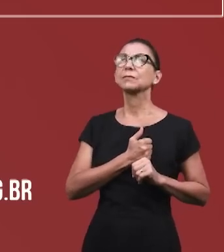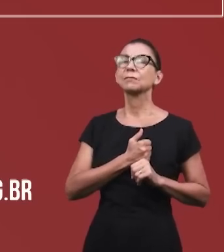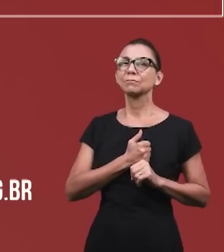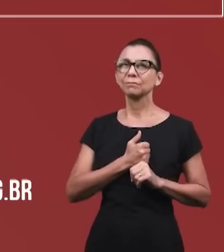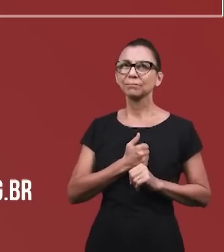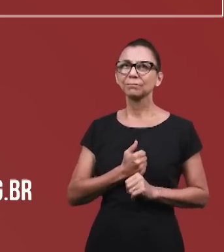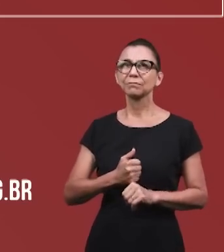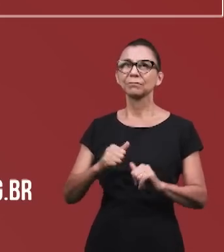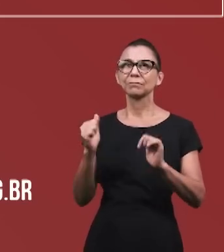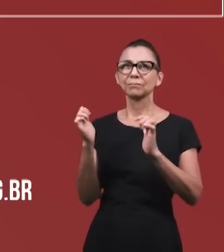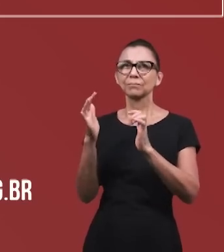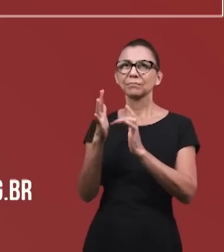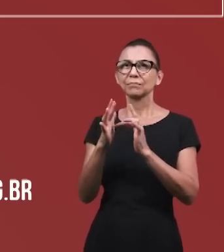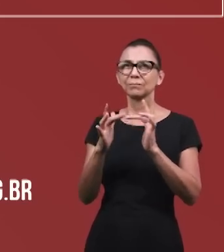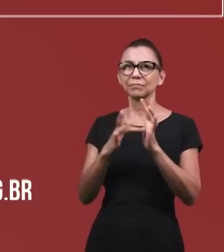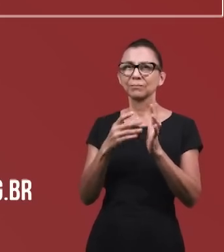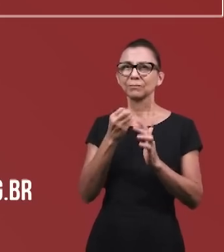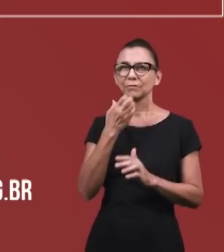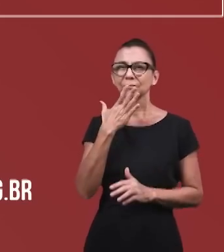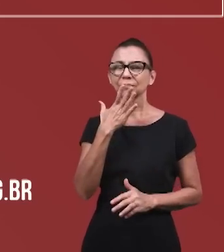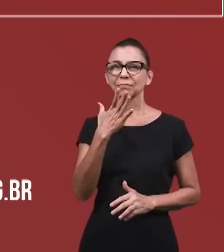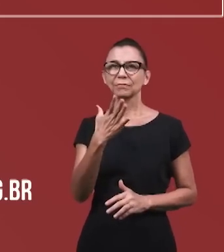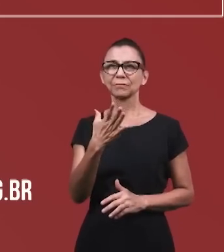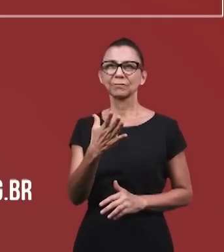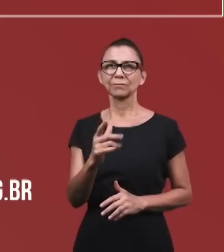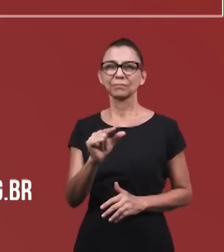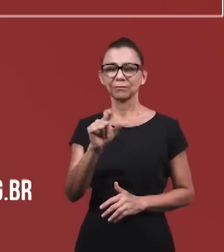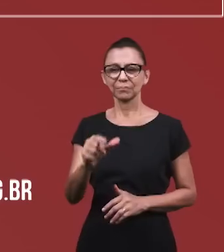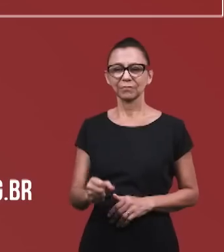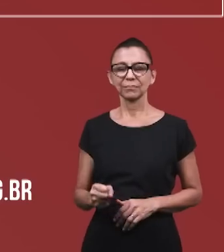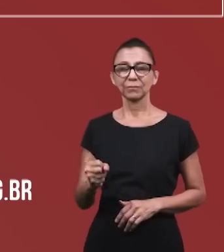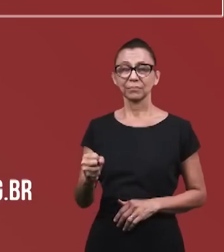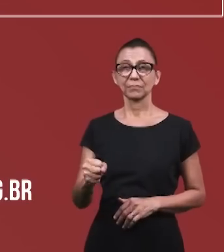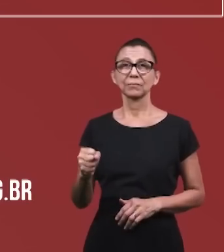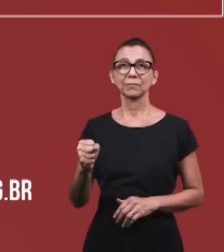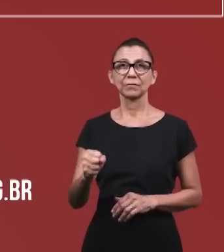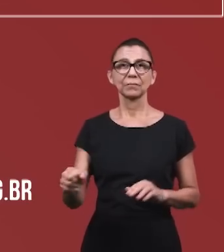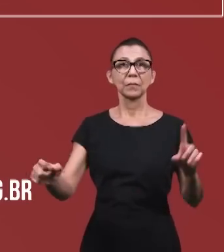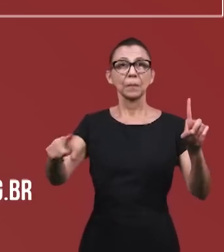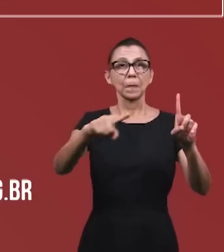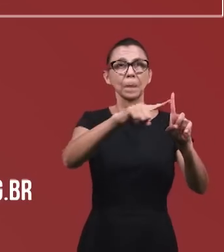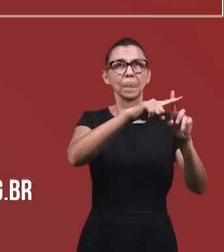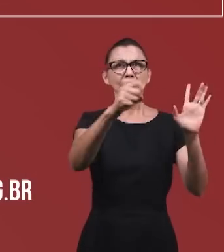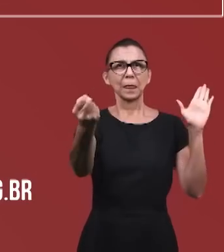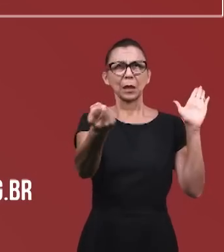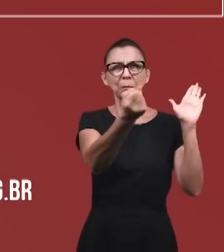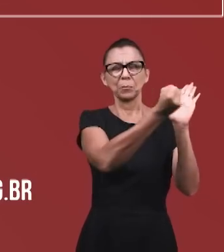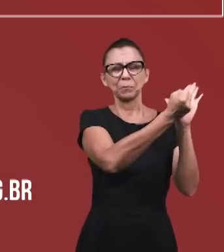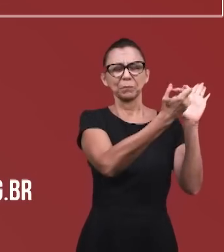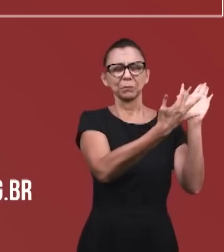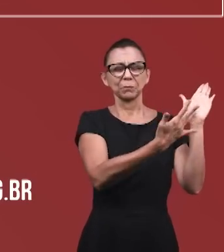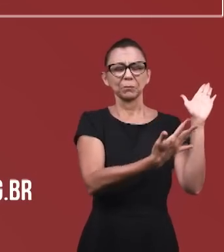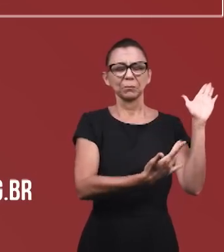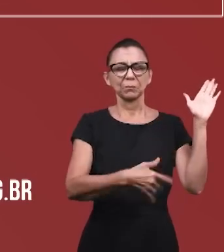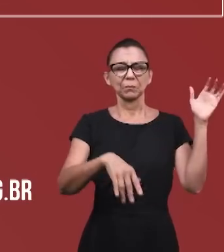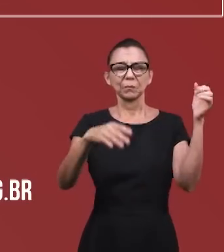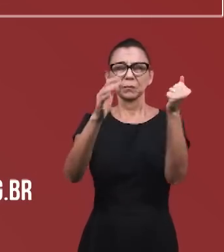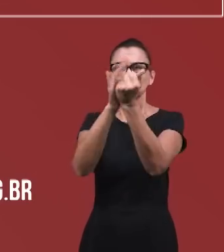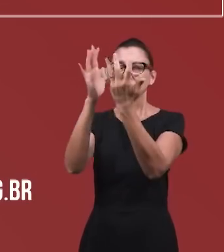ti, Jesus, Cordeiro eterno, confesso que és